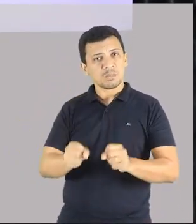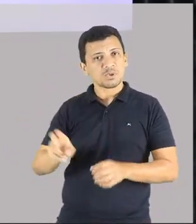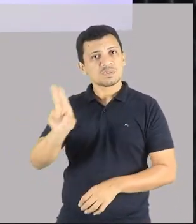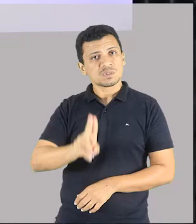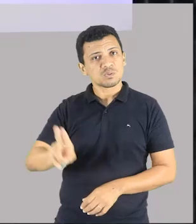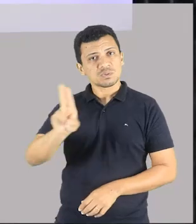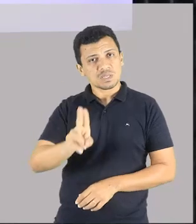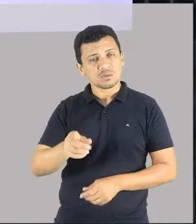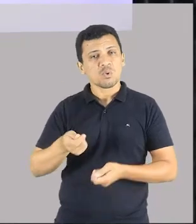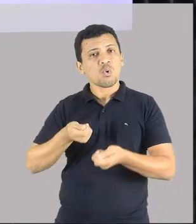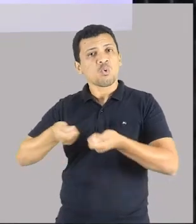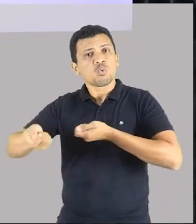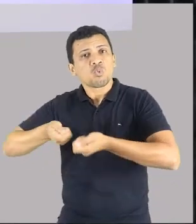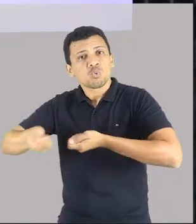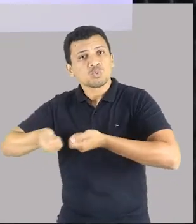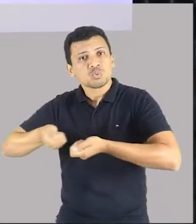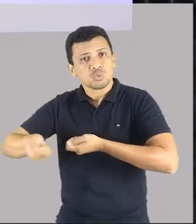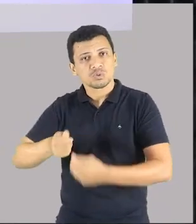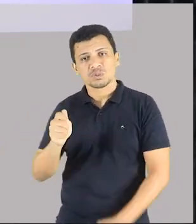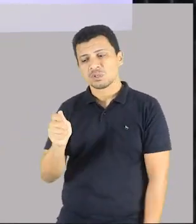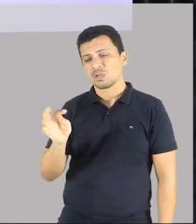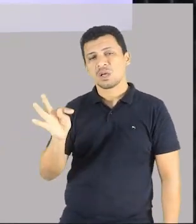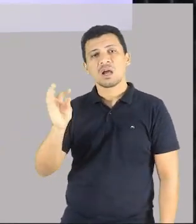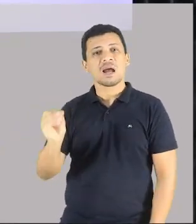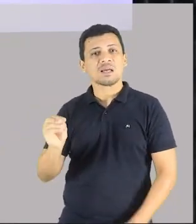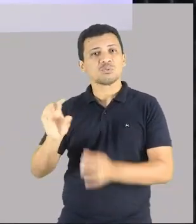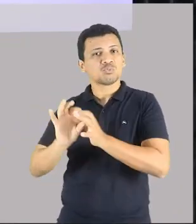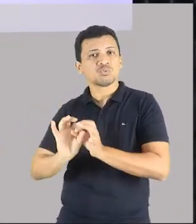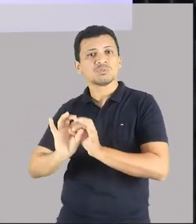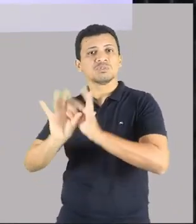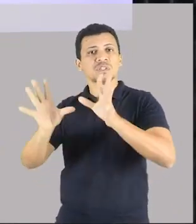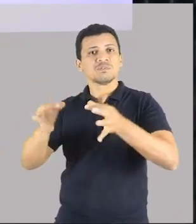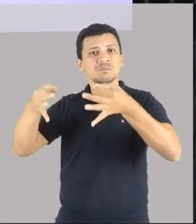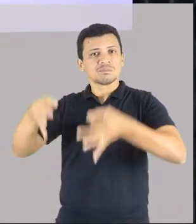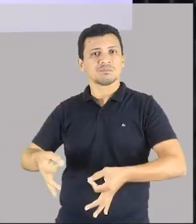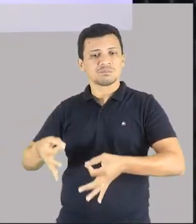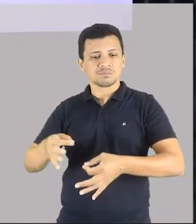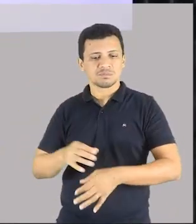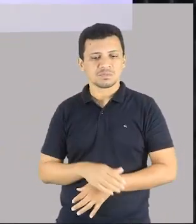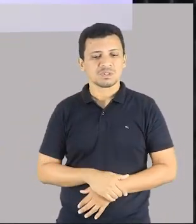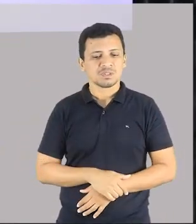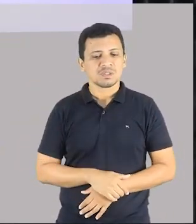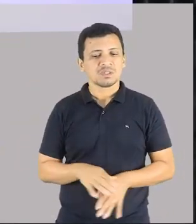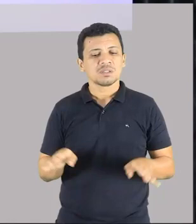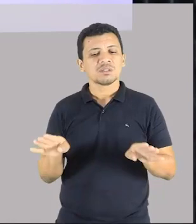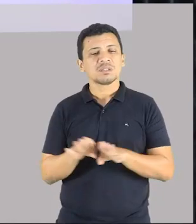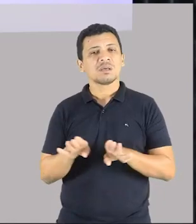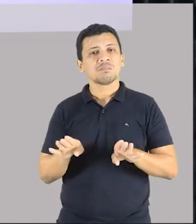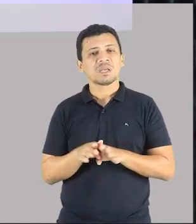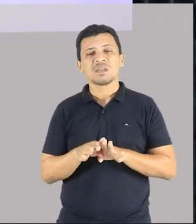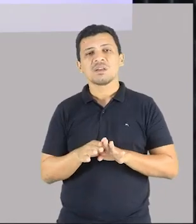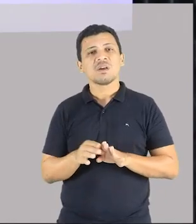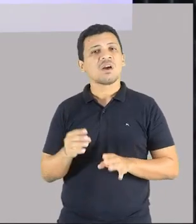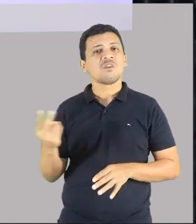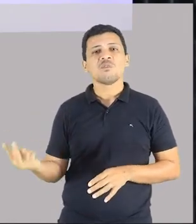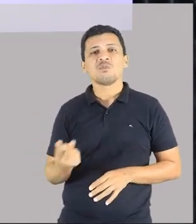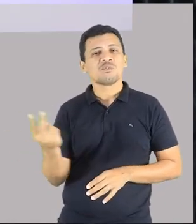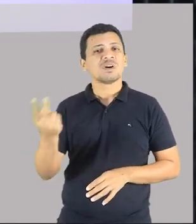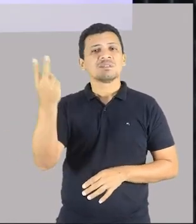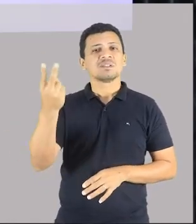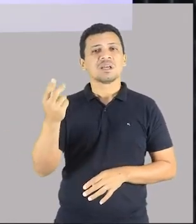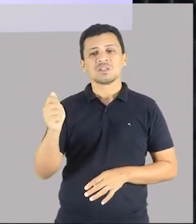utilizada para o controle dos atos discricionários e propugna que a validade do ato